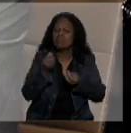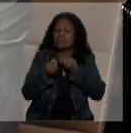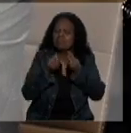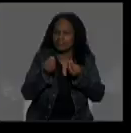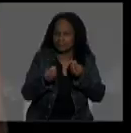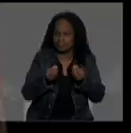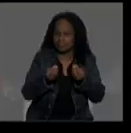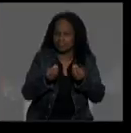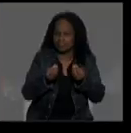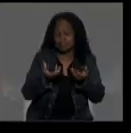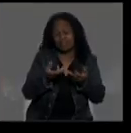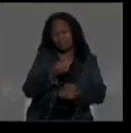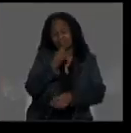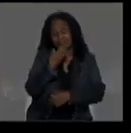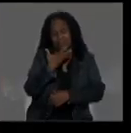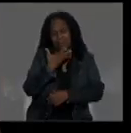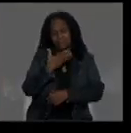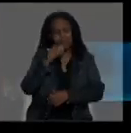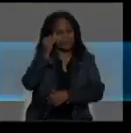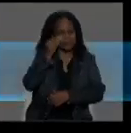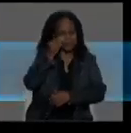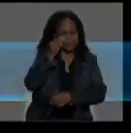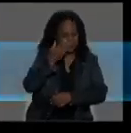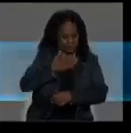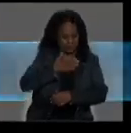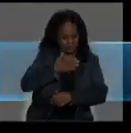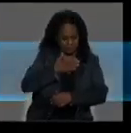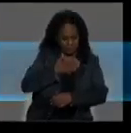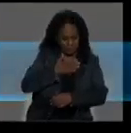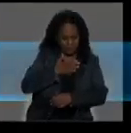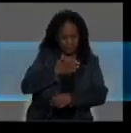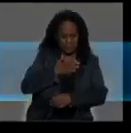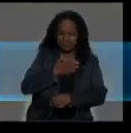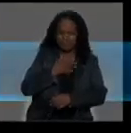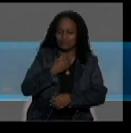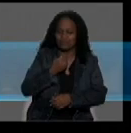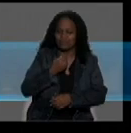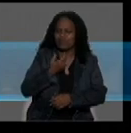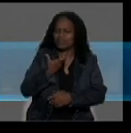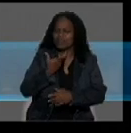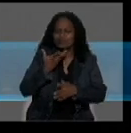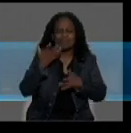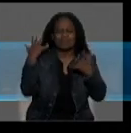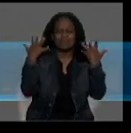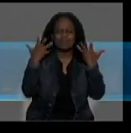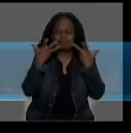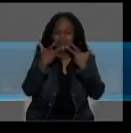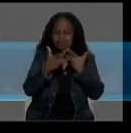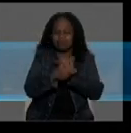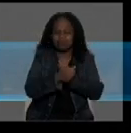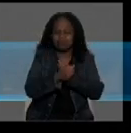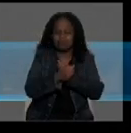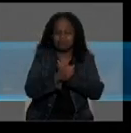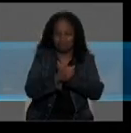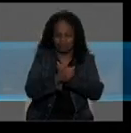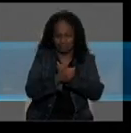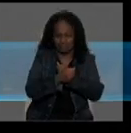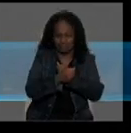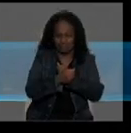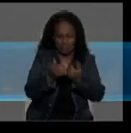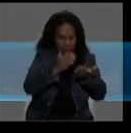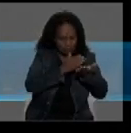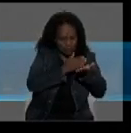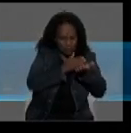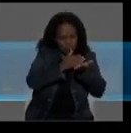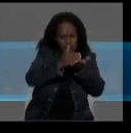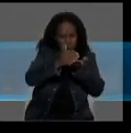foi? Bom, essa experiência foi muito gratificante, né, desde o